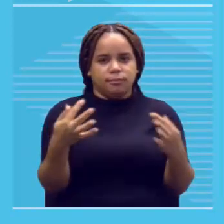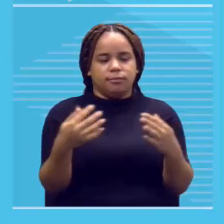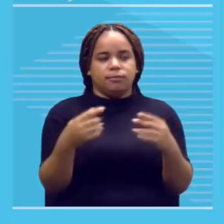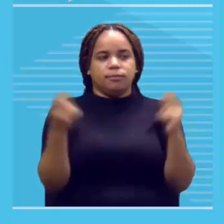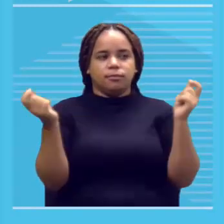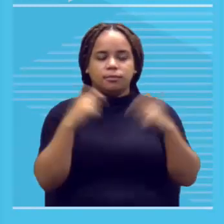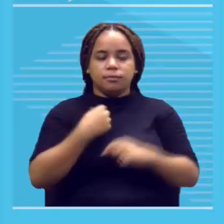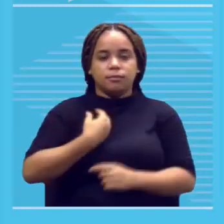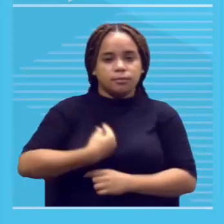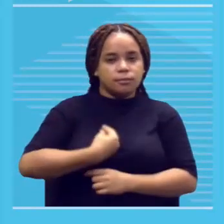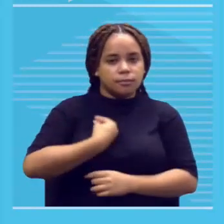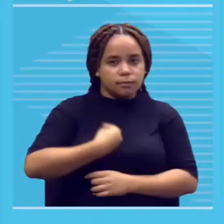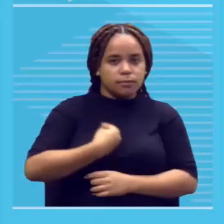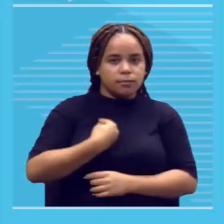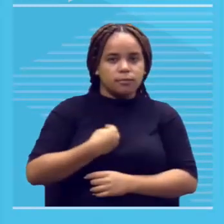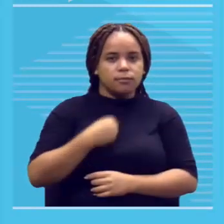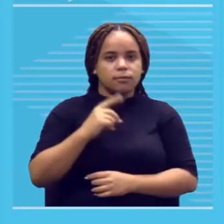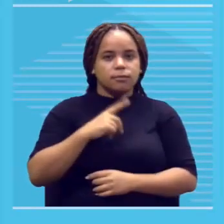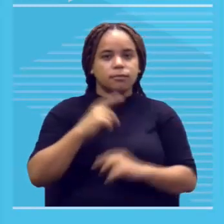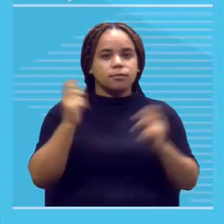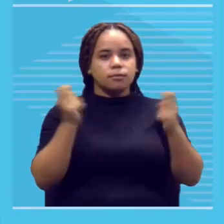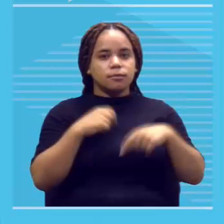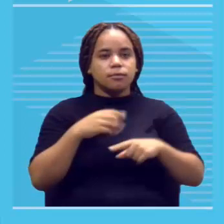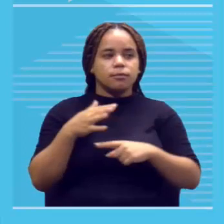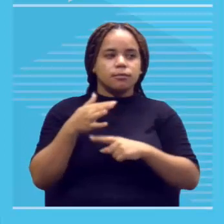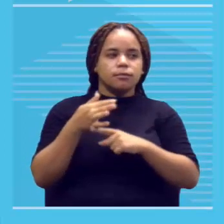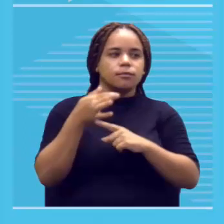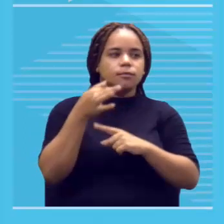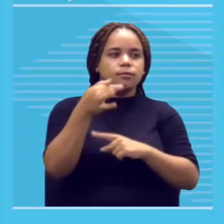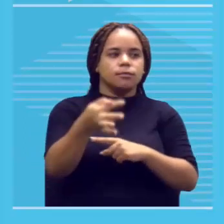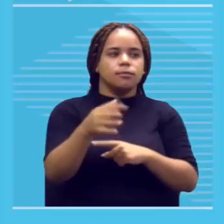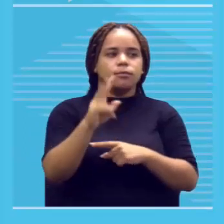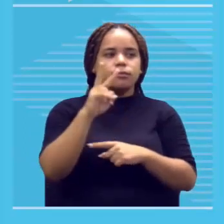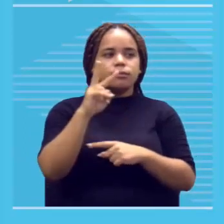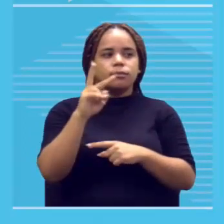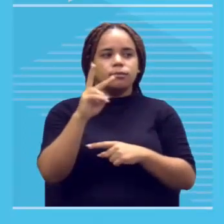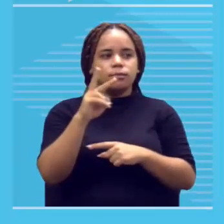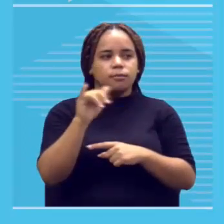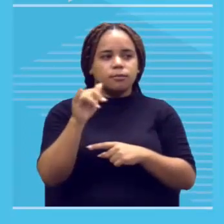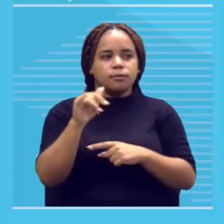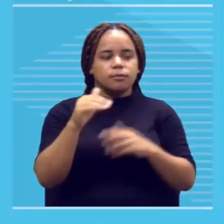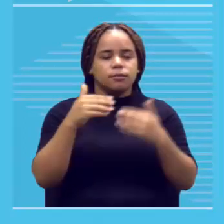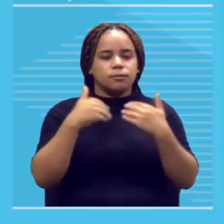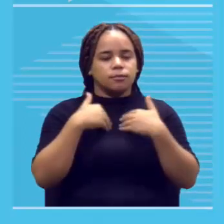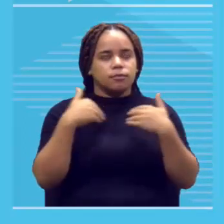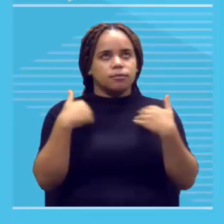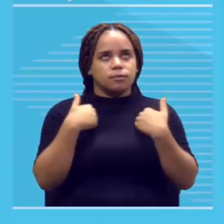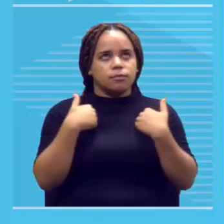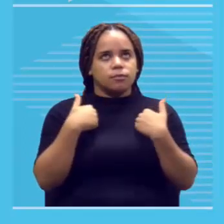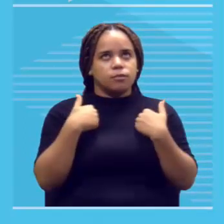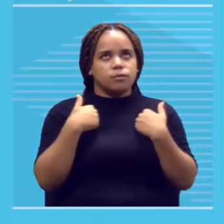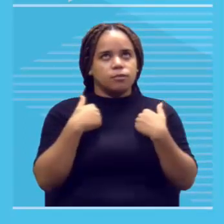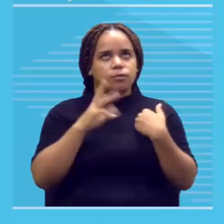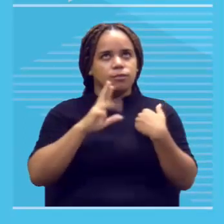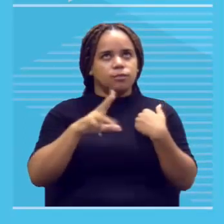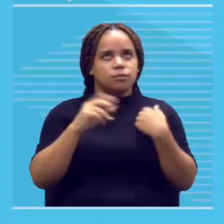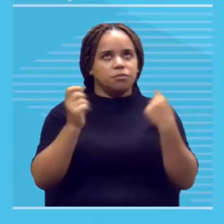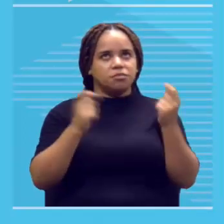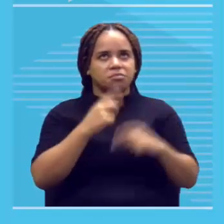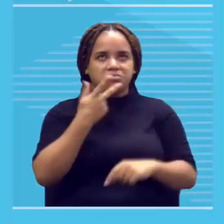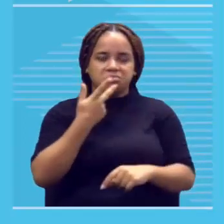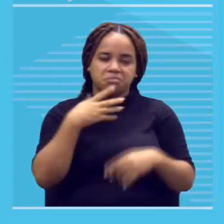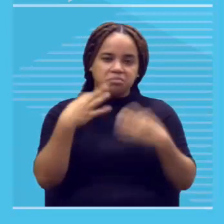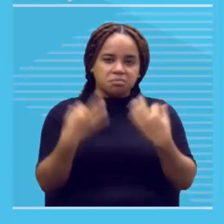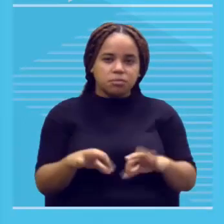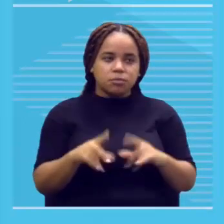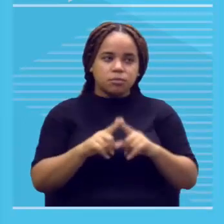nessa existência a sua próxima encarnação ela vai assumir assumir o corpo talvez não seja a expressão correta mas vou usar